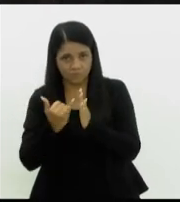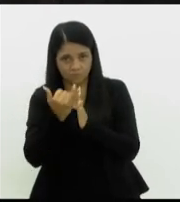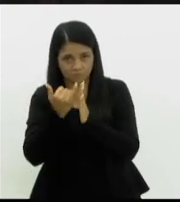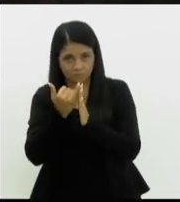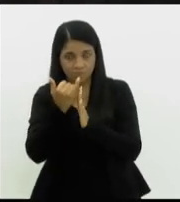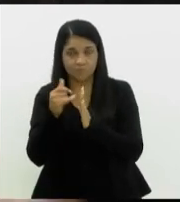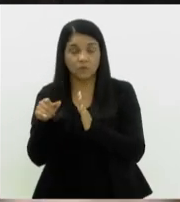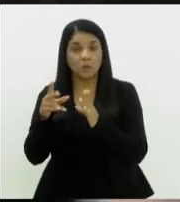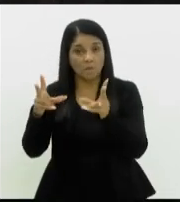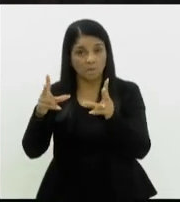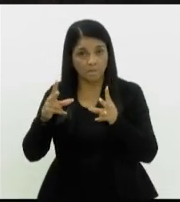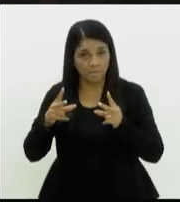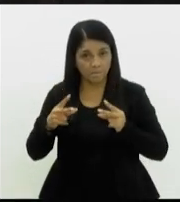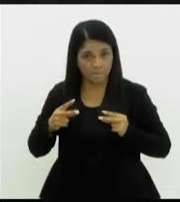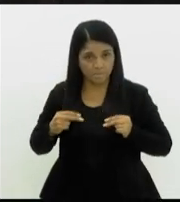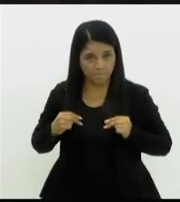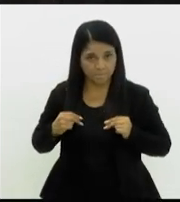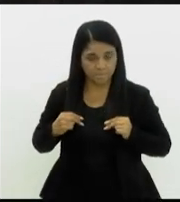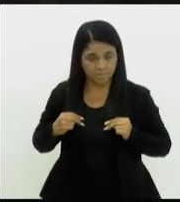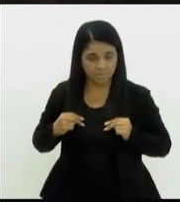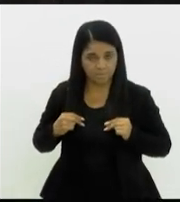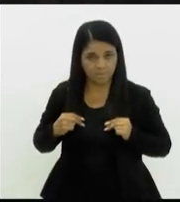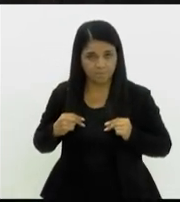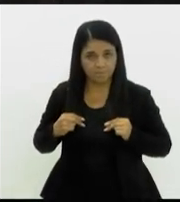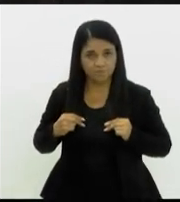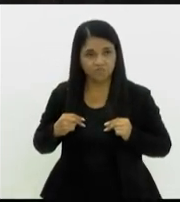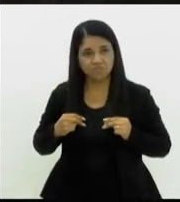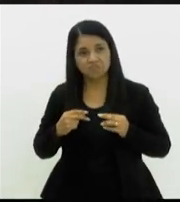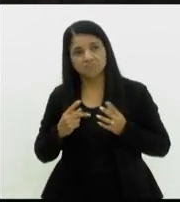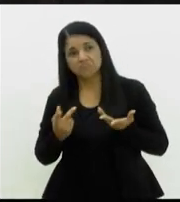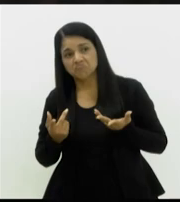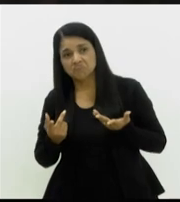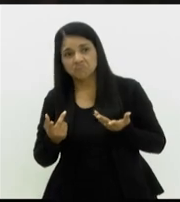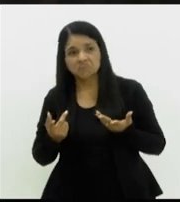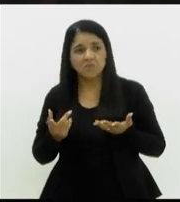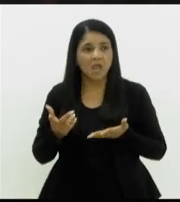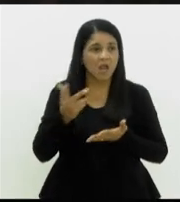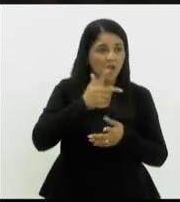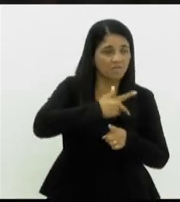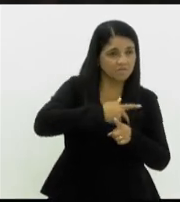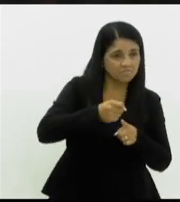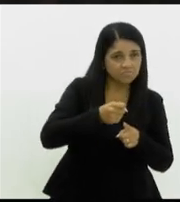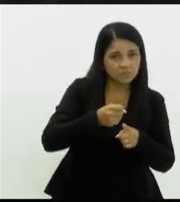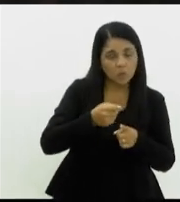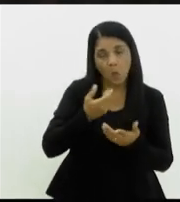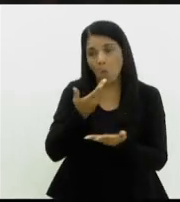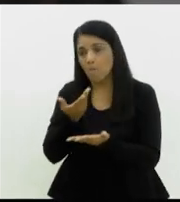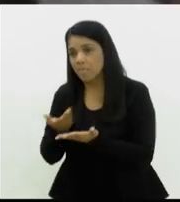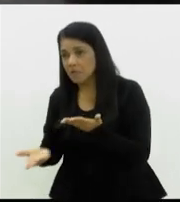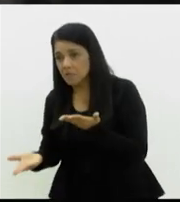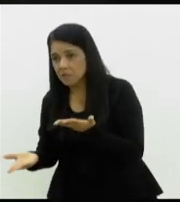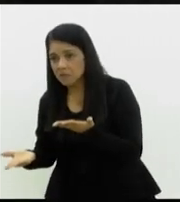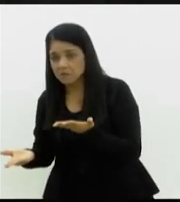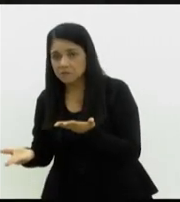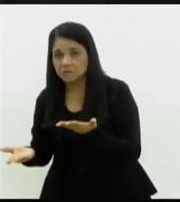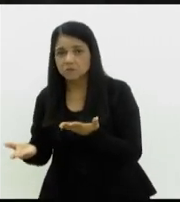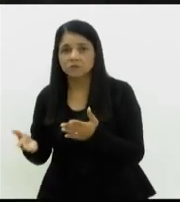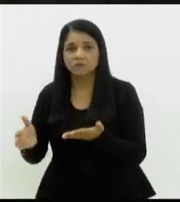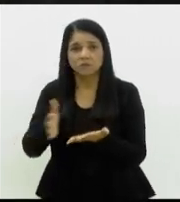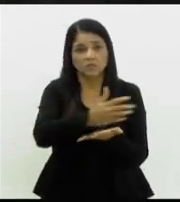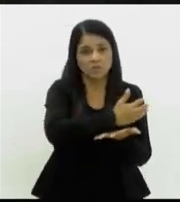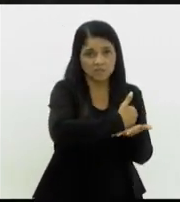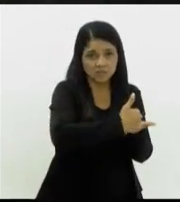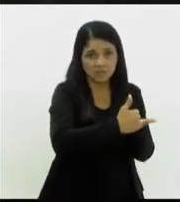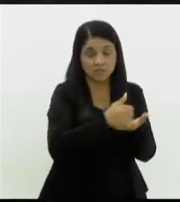No mérito, não se trata nem de ganho, nem de perda de receita. Se trata